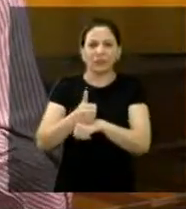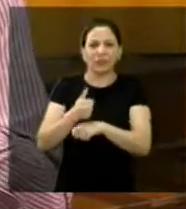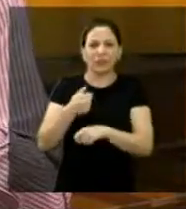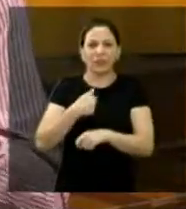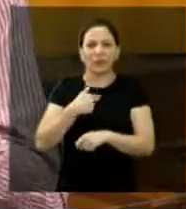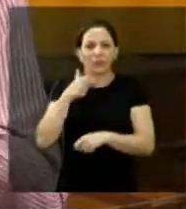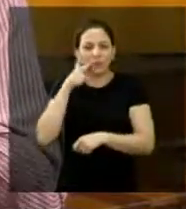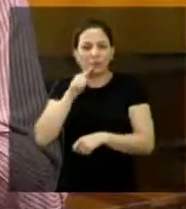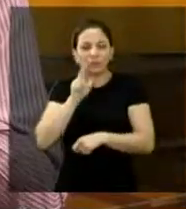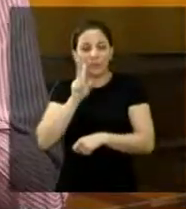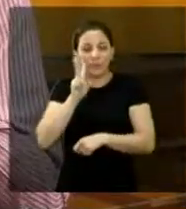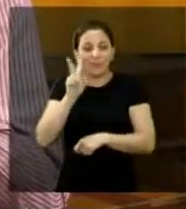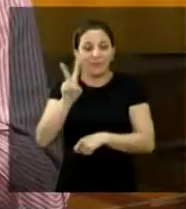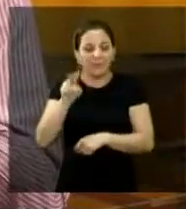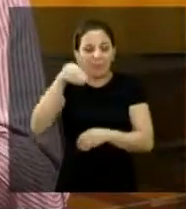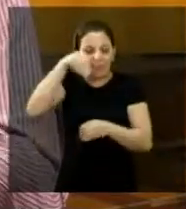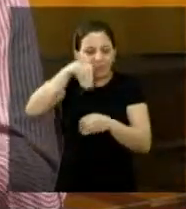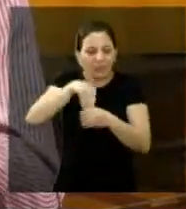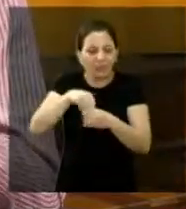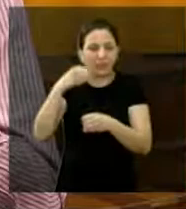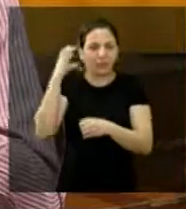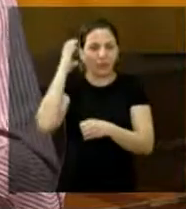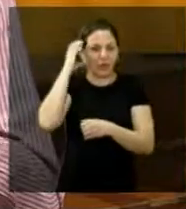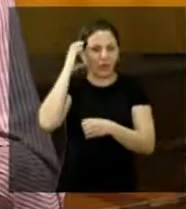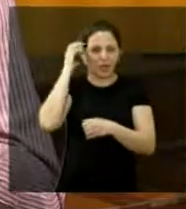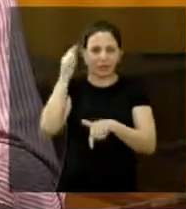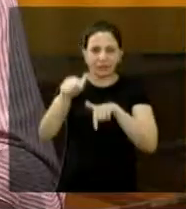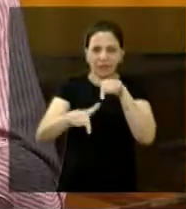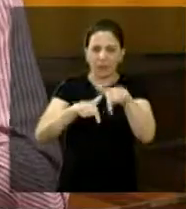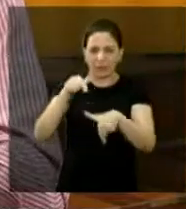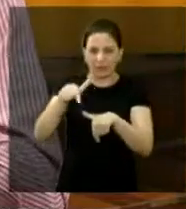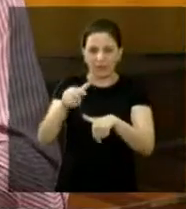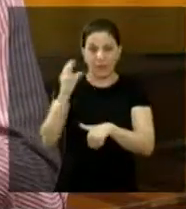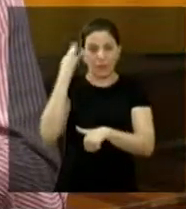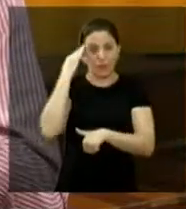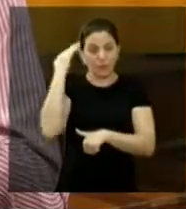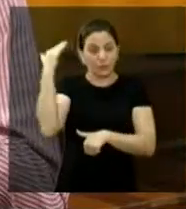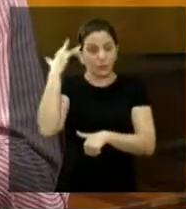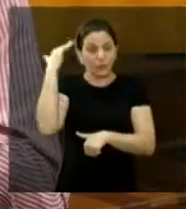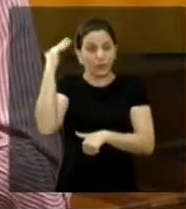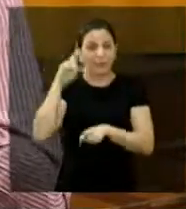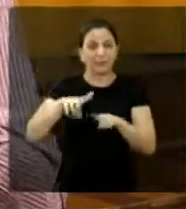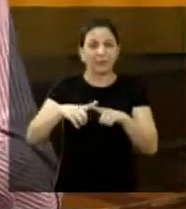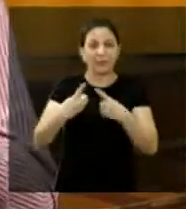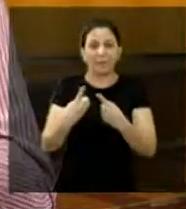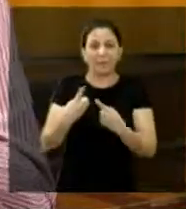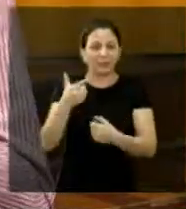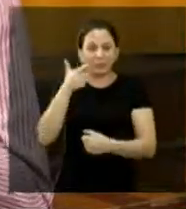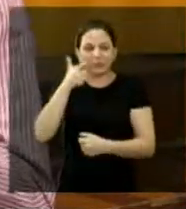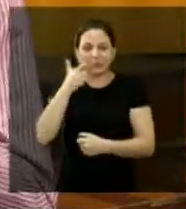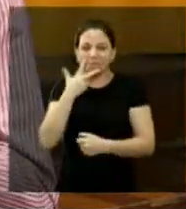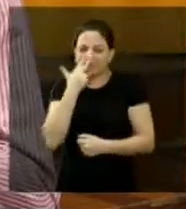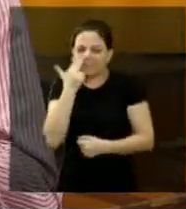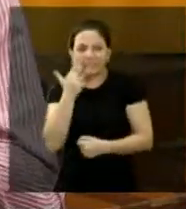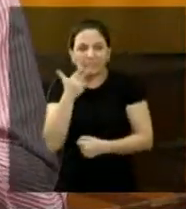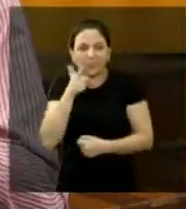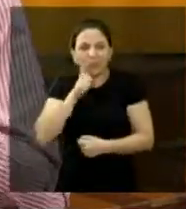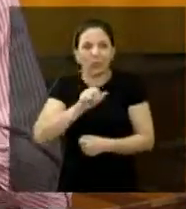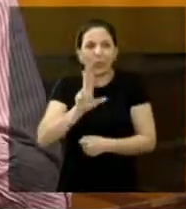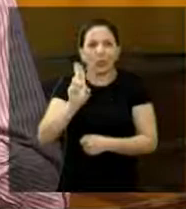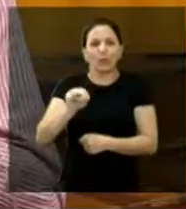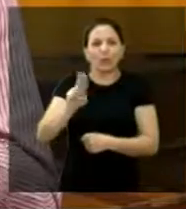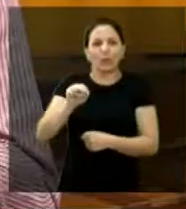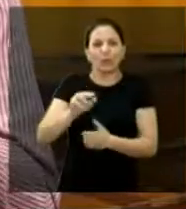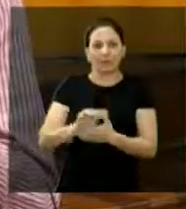me enxergar fazendo rádio. Eu sonhava, mas para mim era um sonho inatingível, vamos assim dizer.